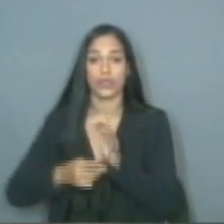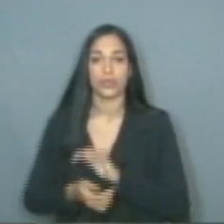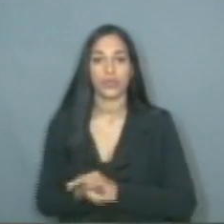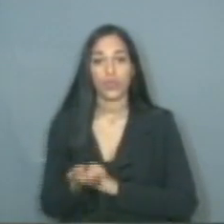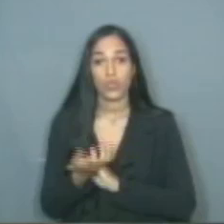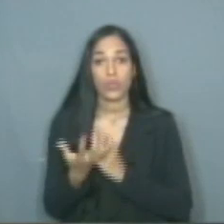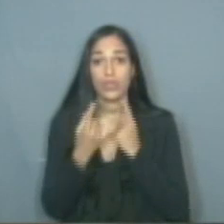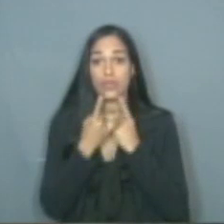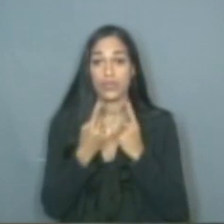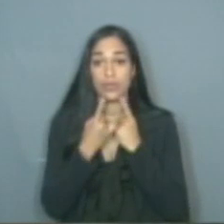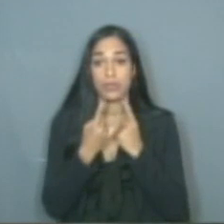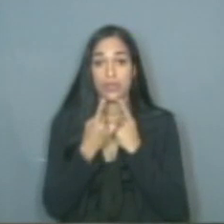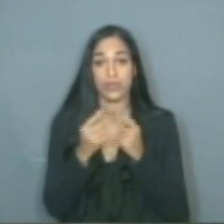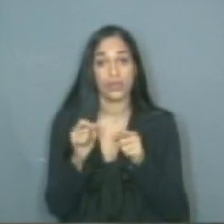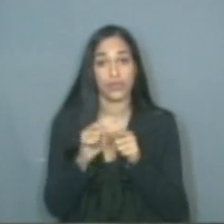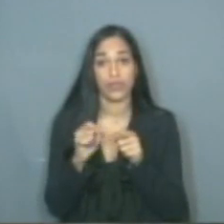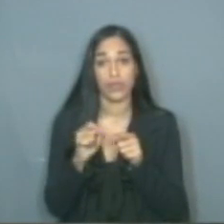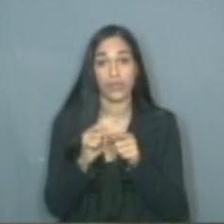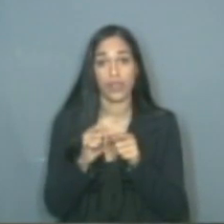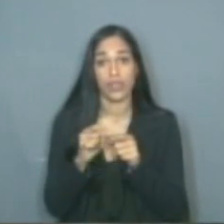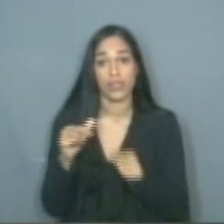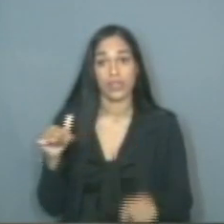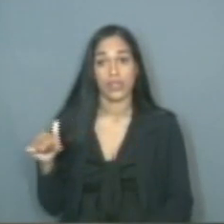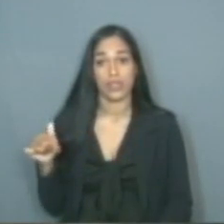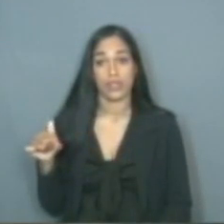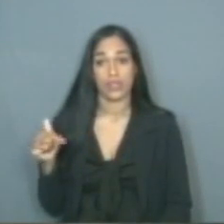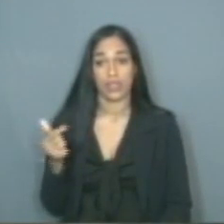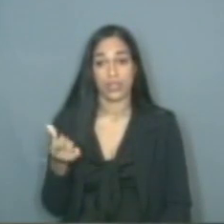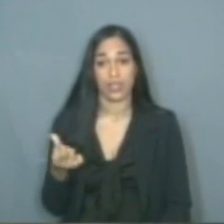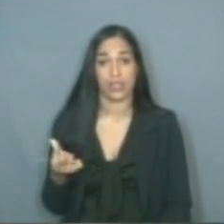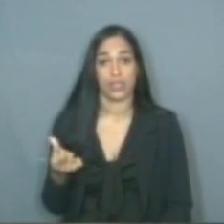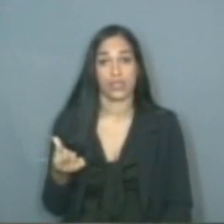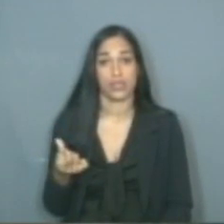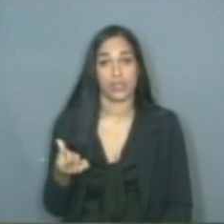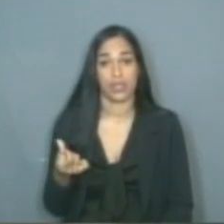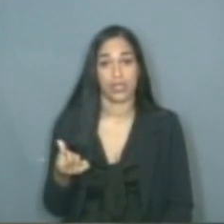quantas reclamações foram feitas? 76.